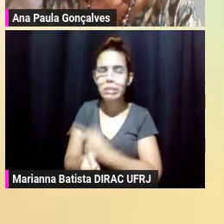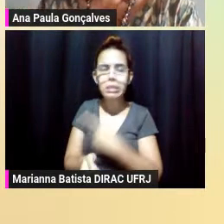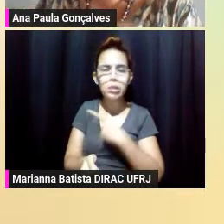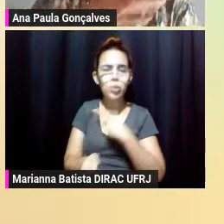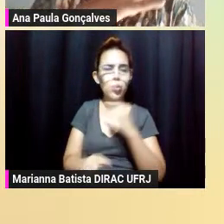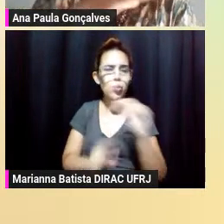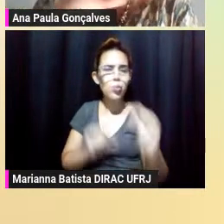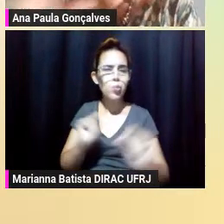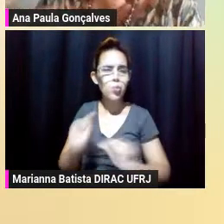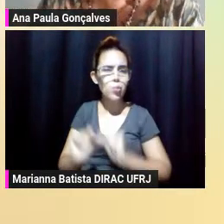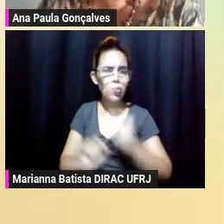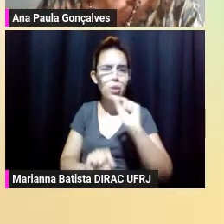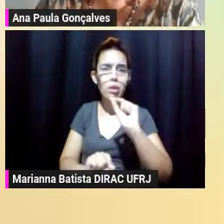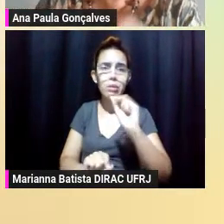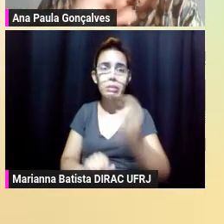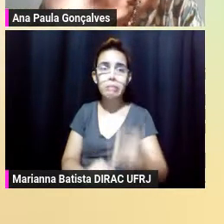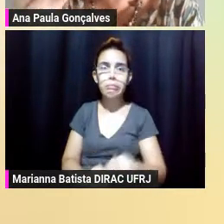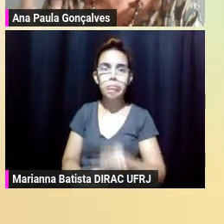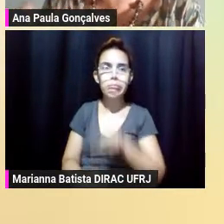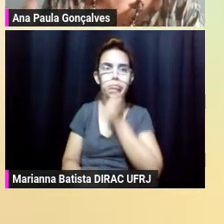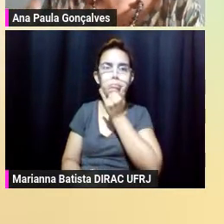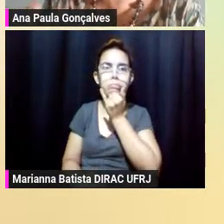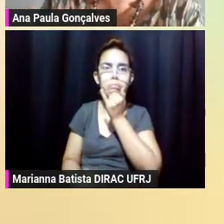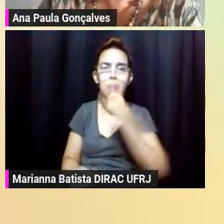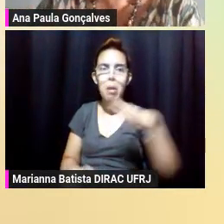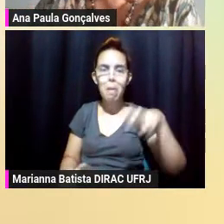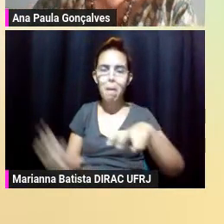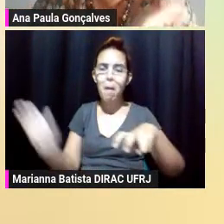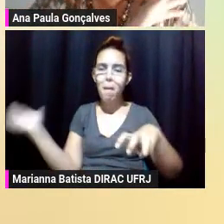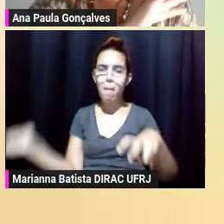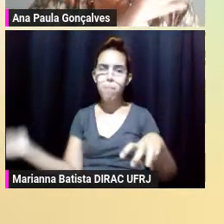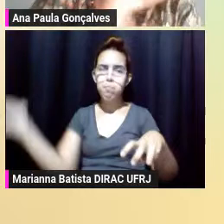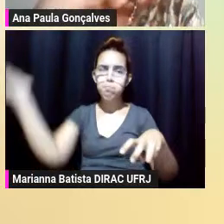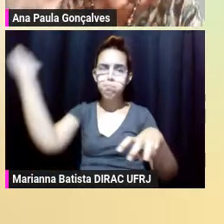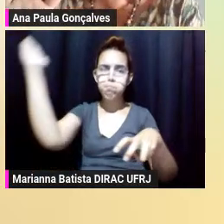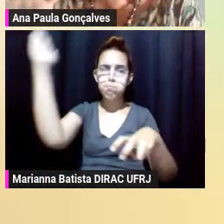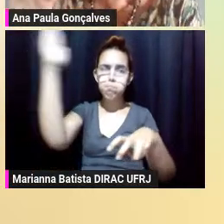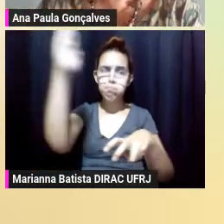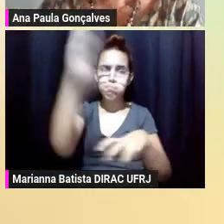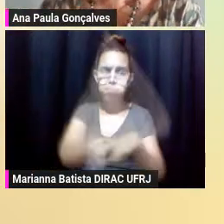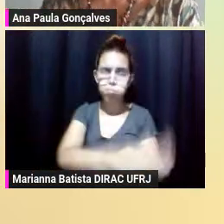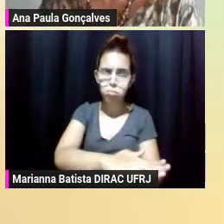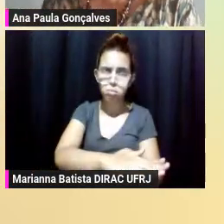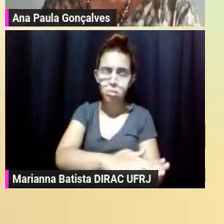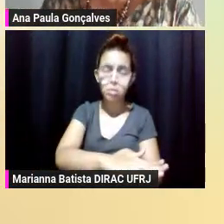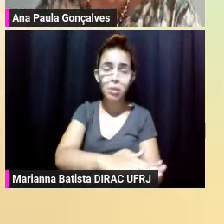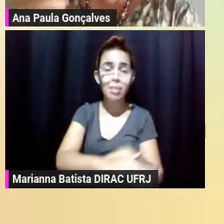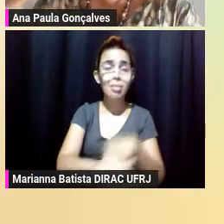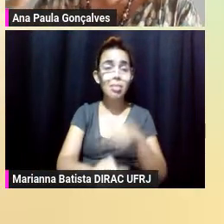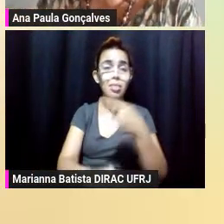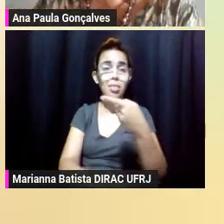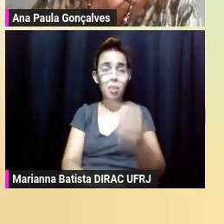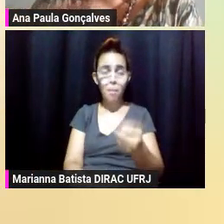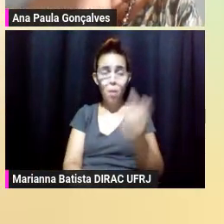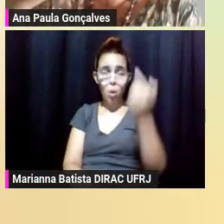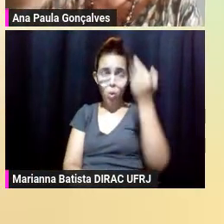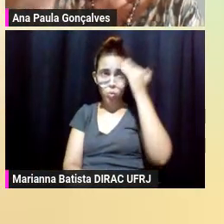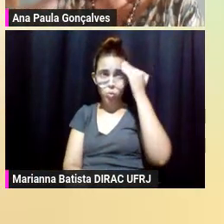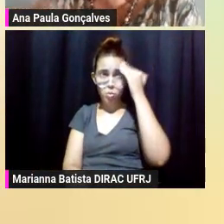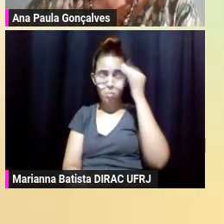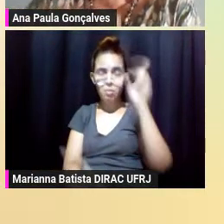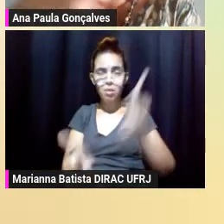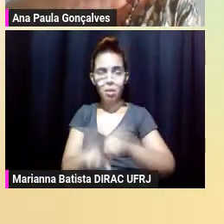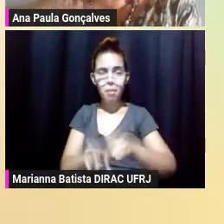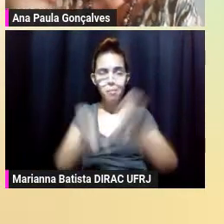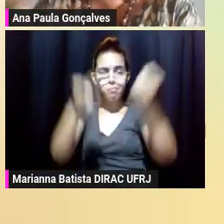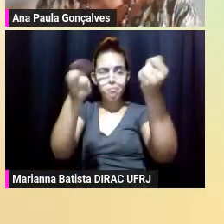mãe, sempre atuante, daqui a pouco vocês vão ver a foto da minha mãe é uma pessoa incrível, disse que a gente tinha que ir, mesmo que